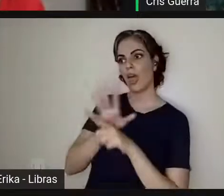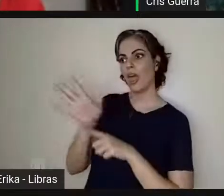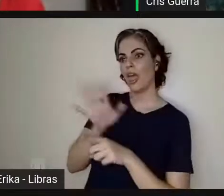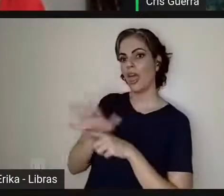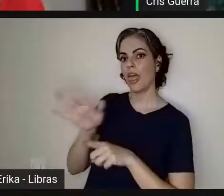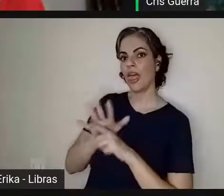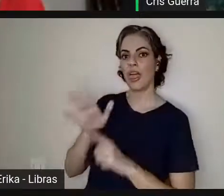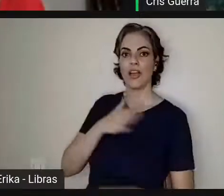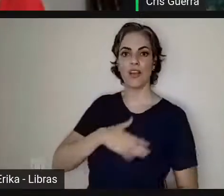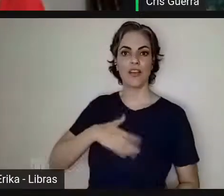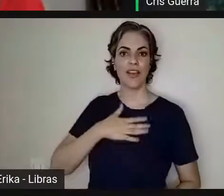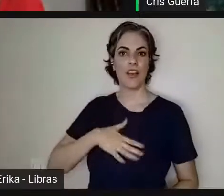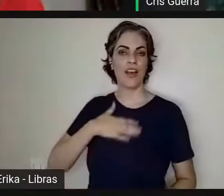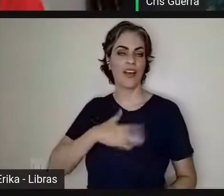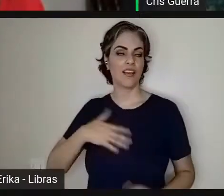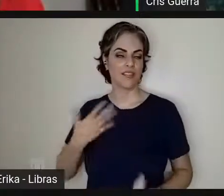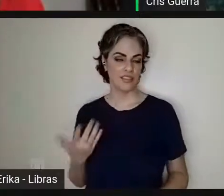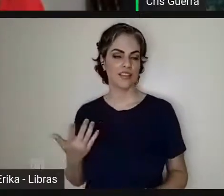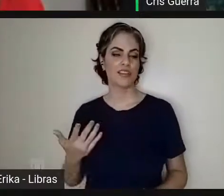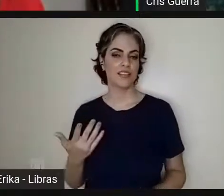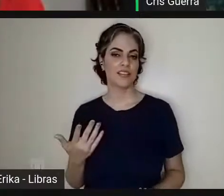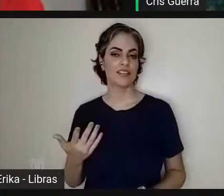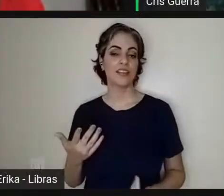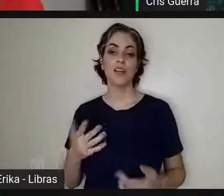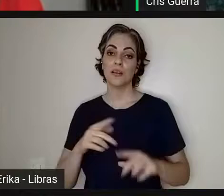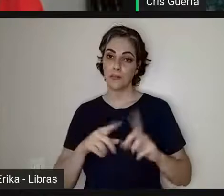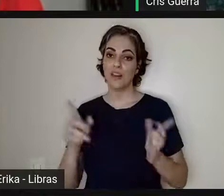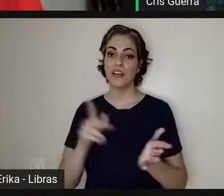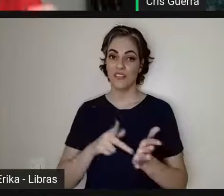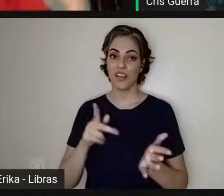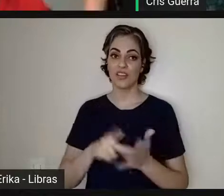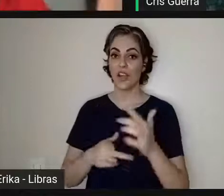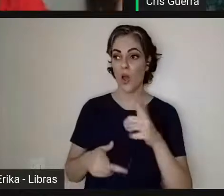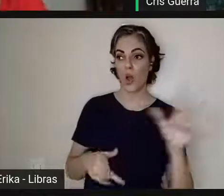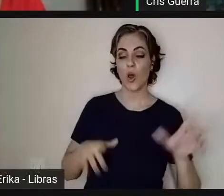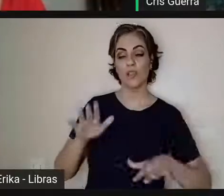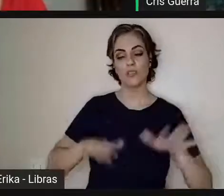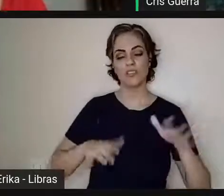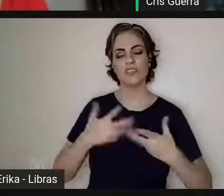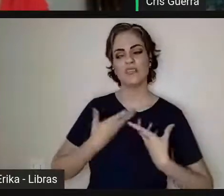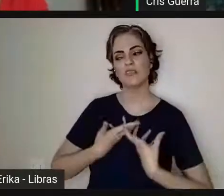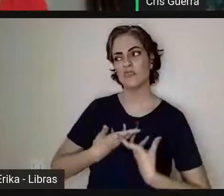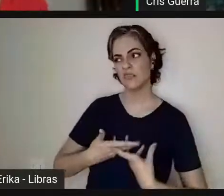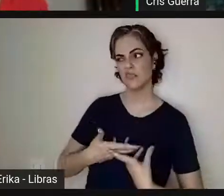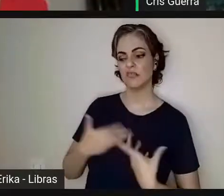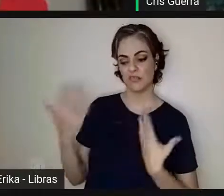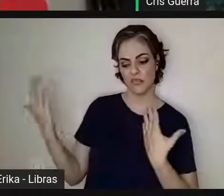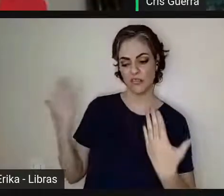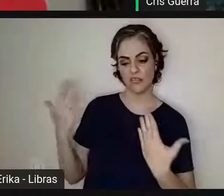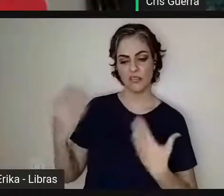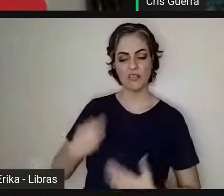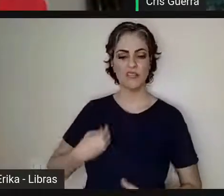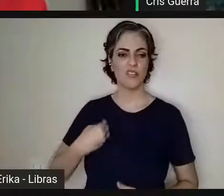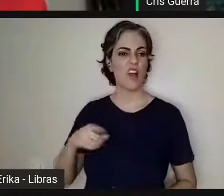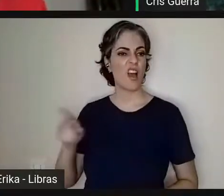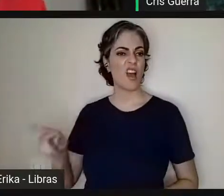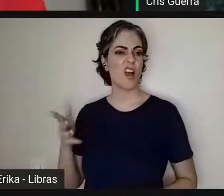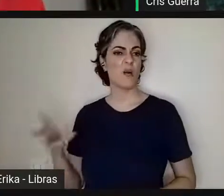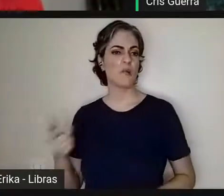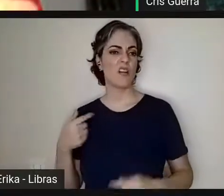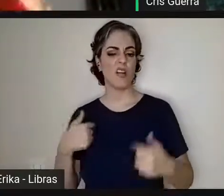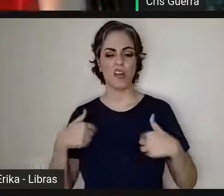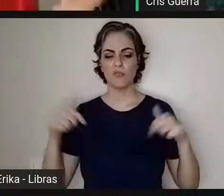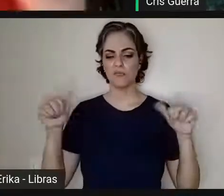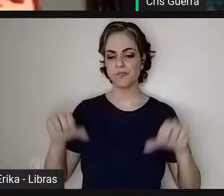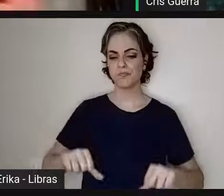uma imagem, uma sensação que muitas vezes causa frustração no outro, né? Quando ele se compara assim, poxa, a pessoa faz, eu tô aqui, eu não